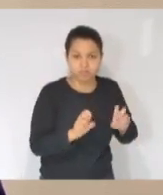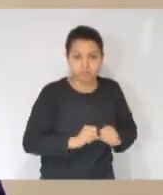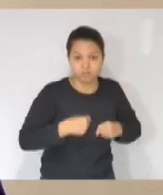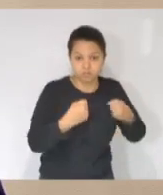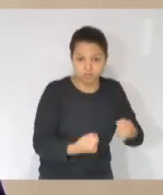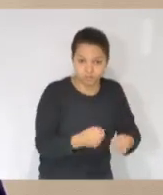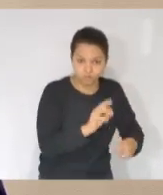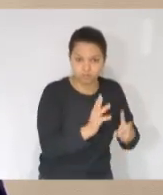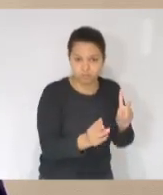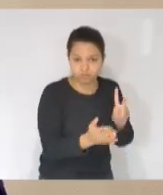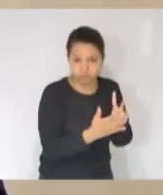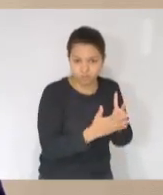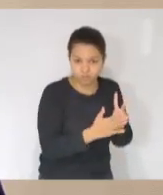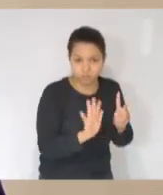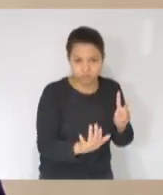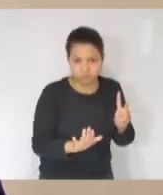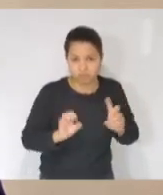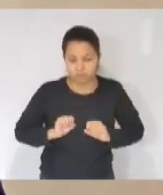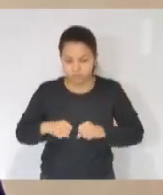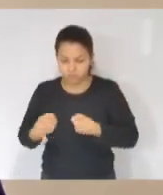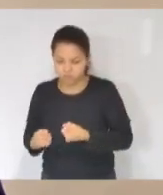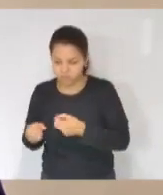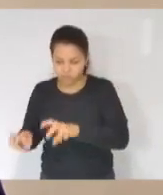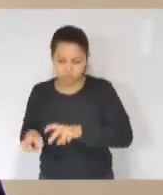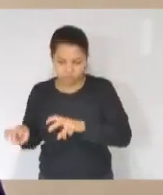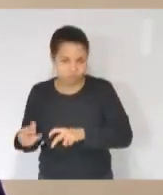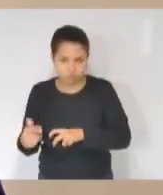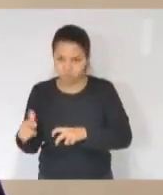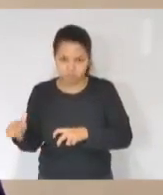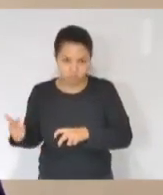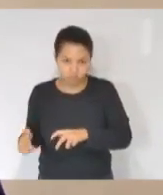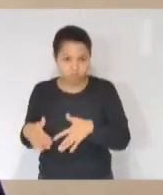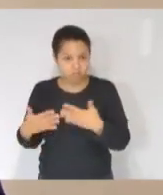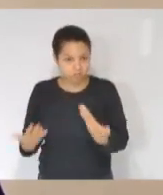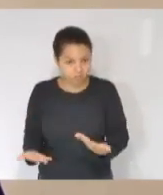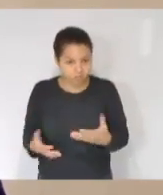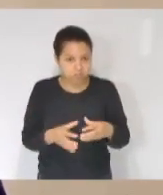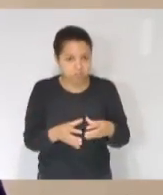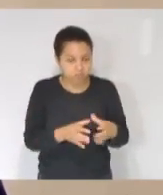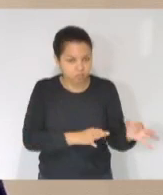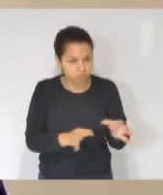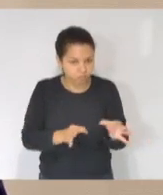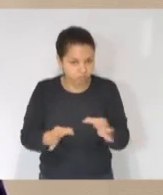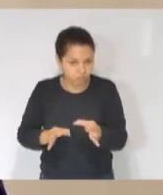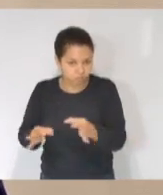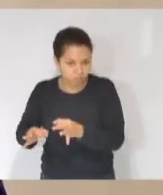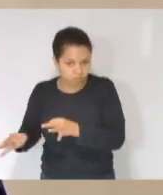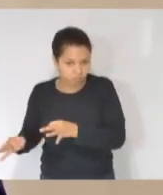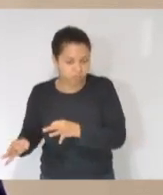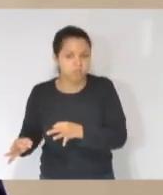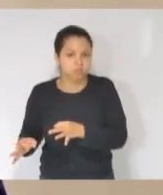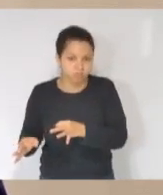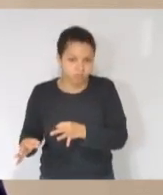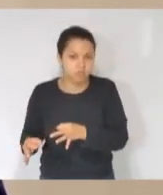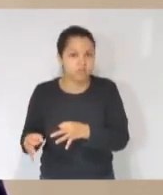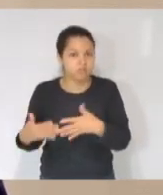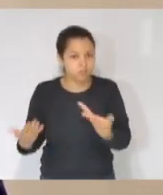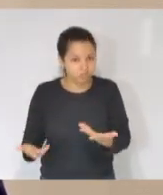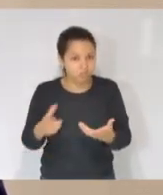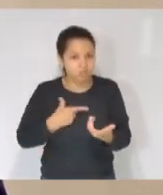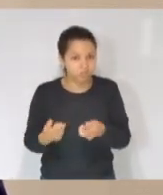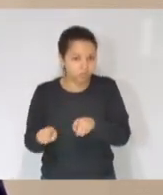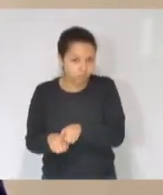veio trabalhando, veio... organizando todo o processo, e a sociedade civil organizada bancando esse grupo. E aí tivemos algumas